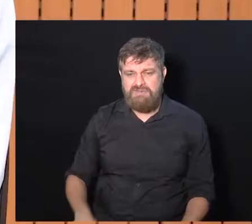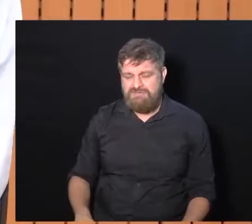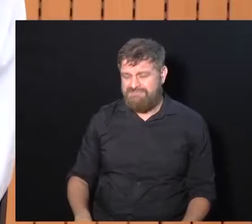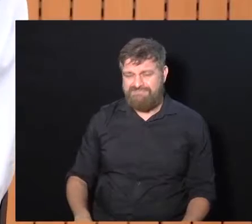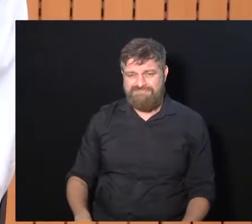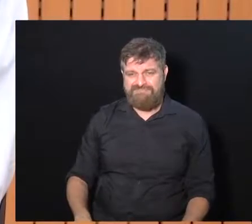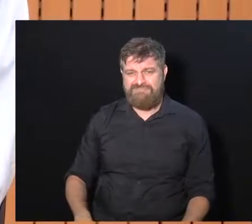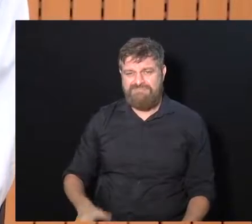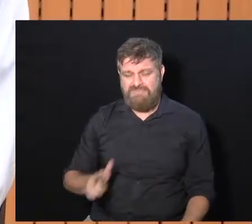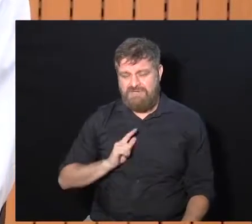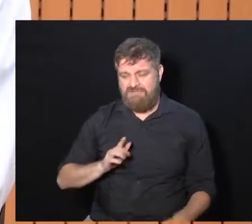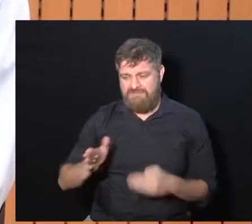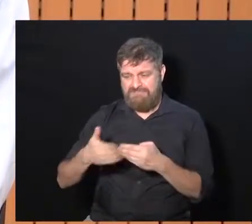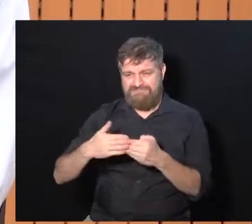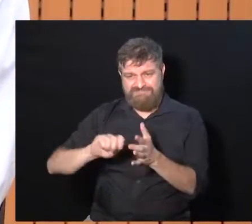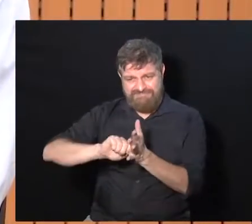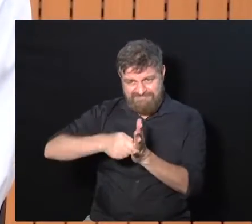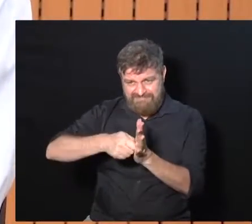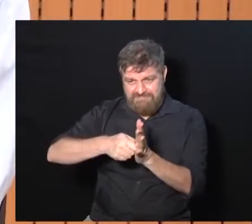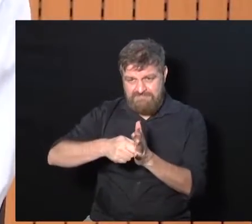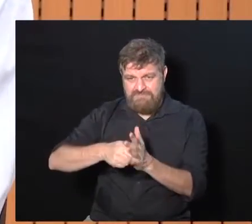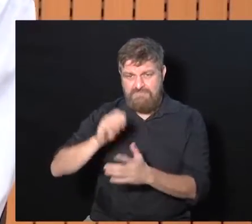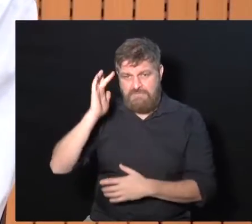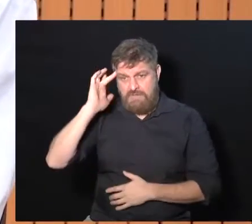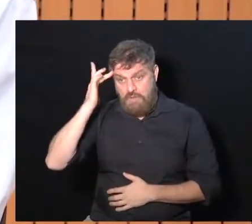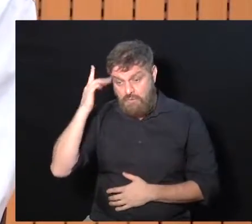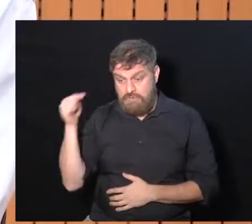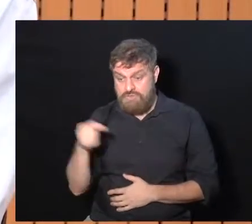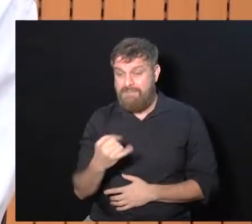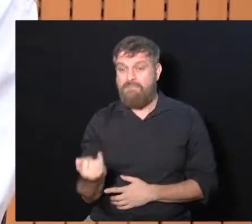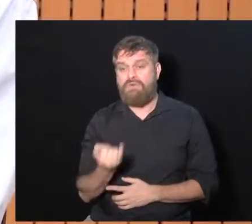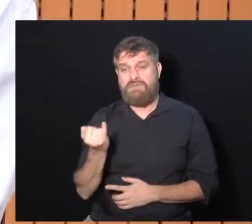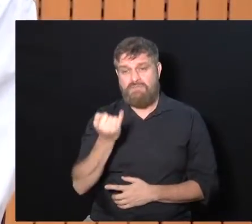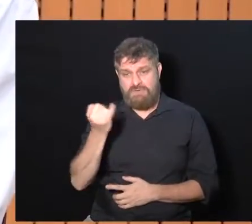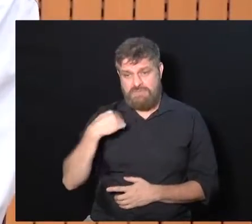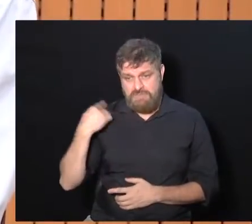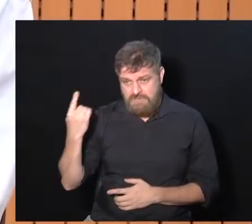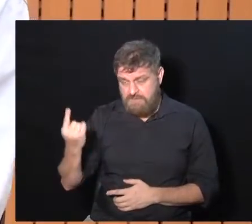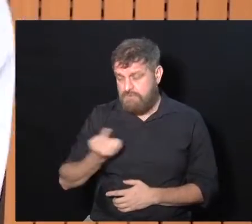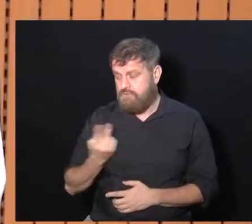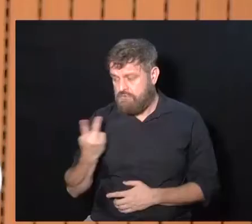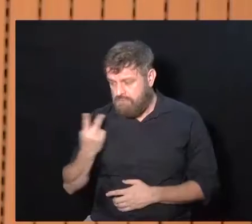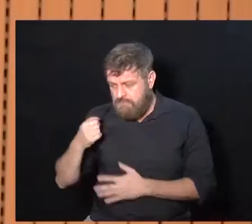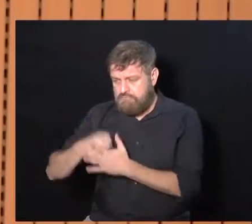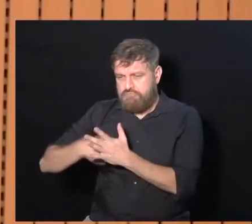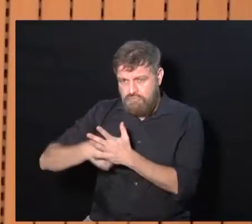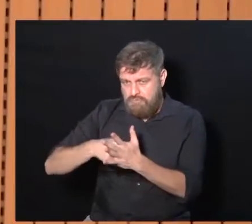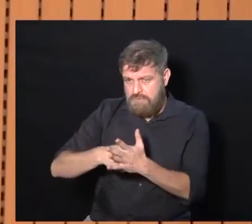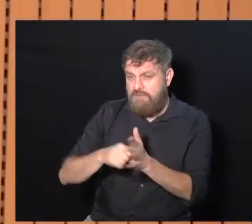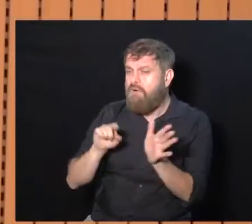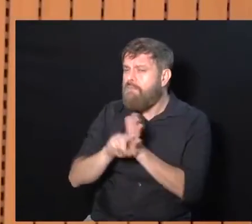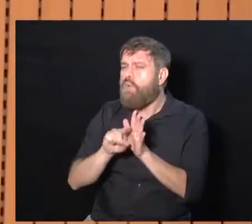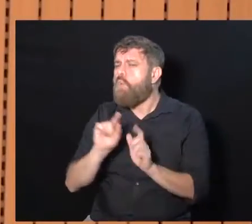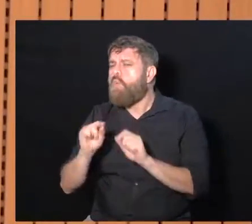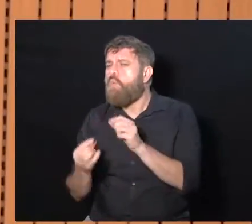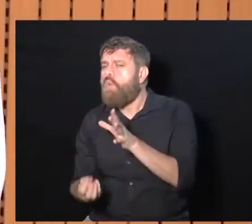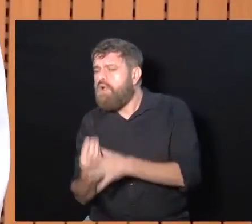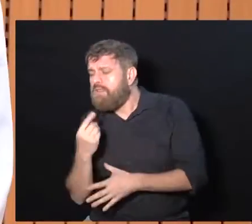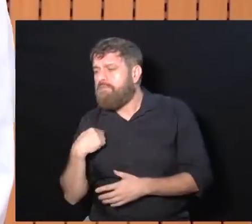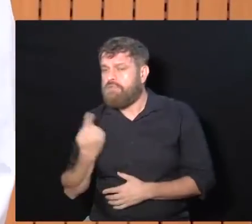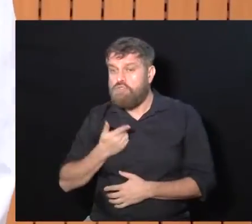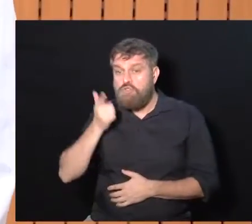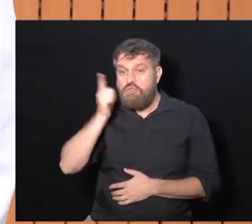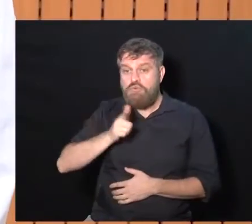Ciatec e tal, teve uma paralisação, mas eu acho que isso é importante e nós vamos ver que pé que está, não é, Jorge? Para